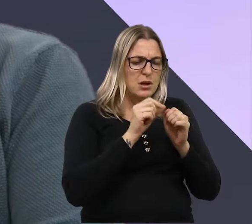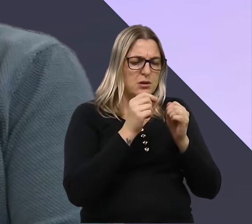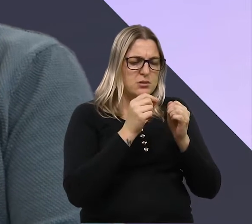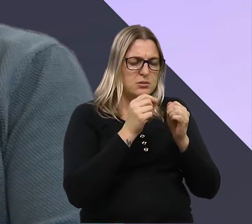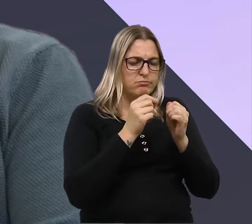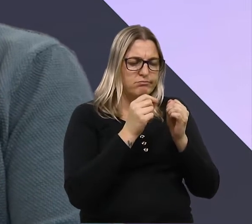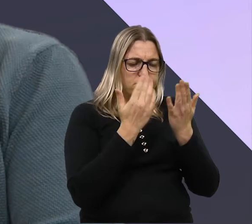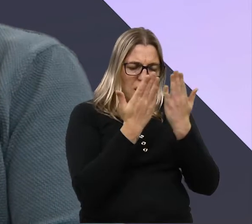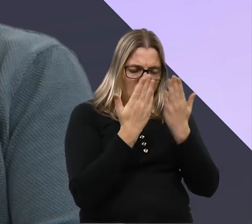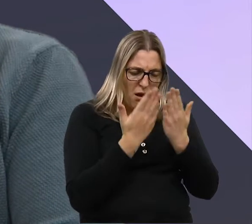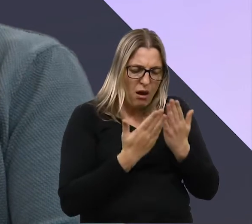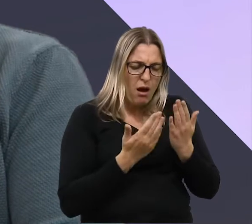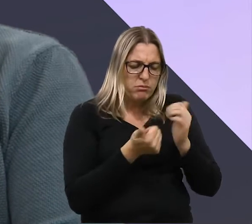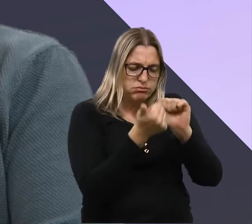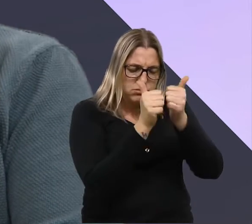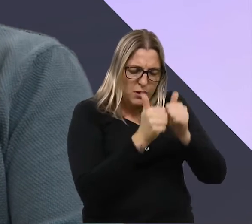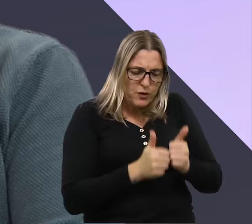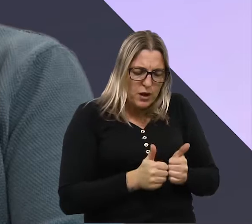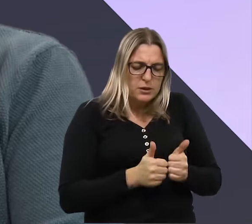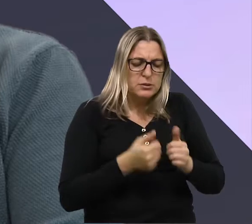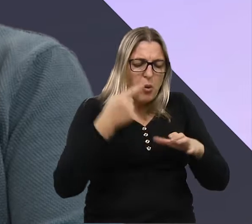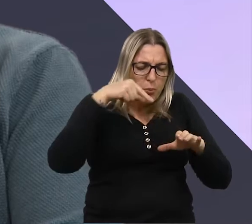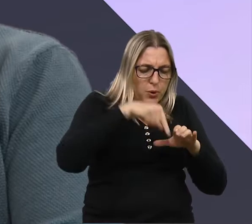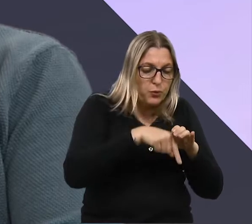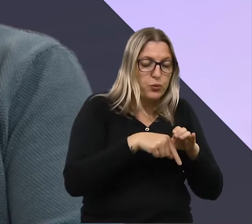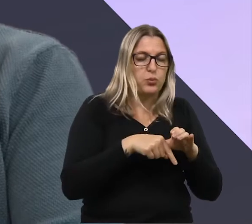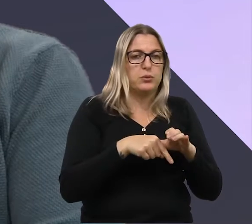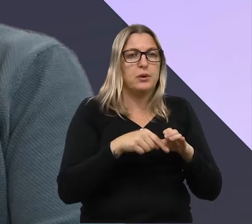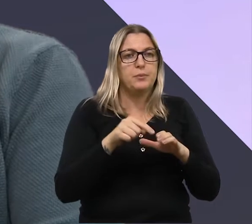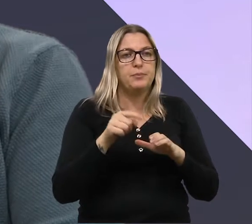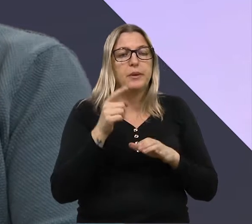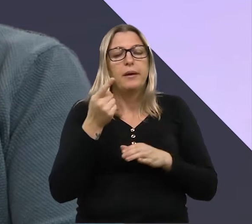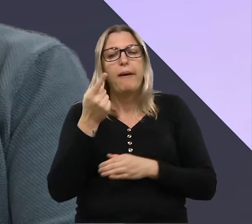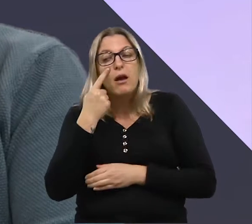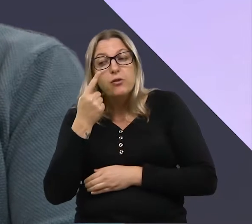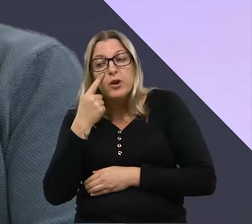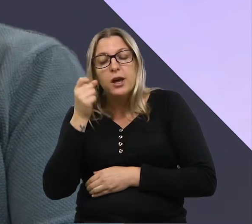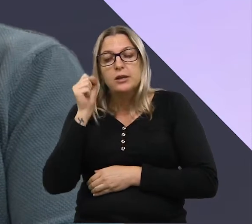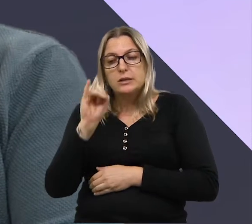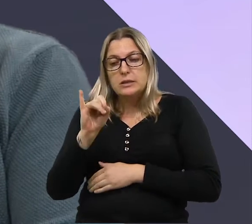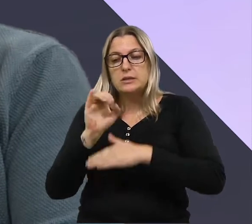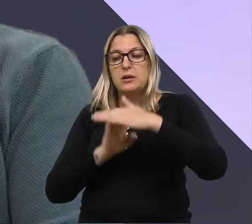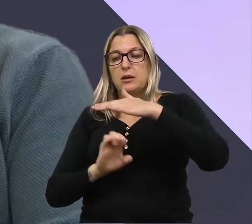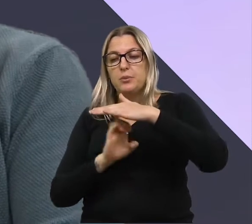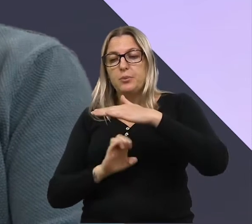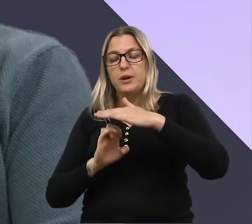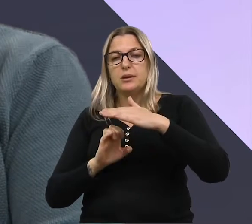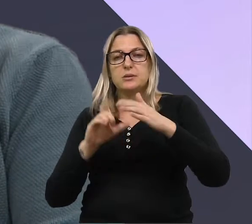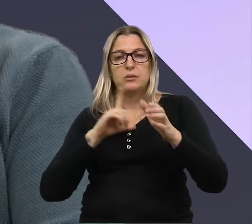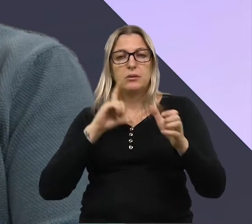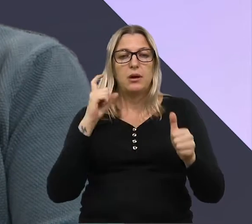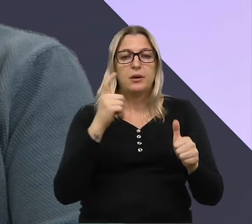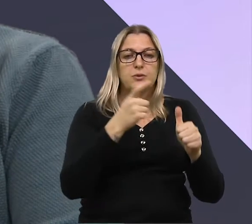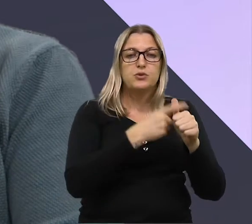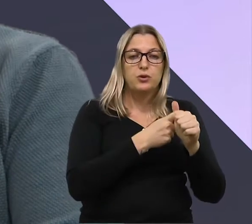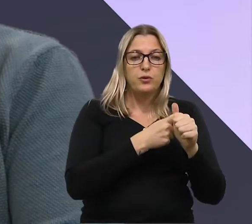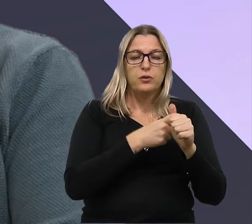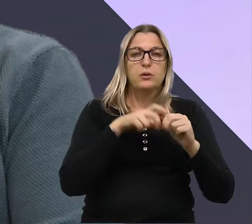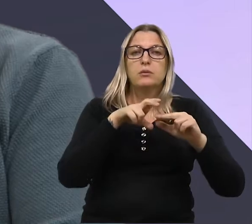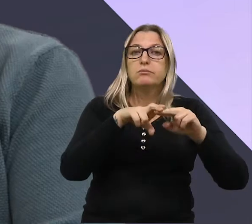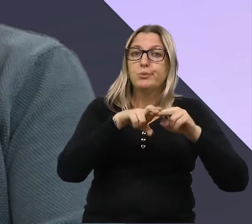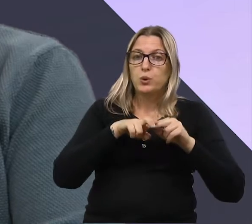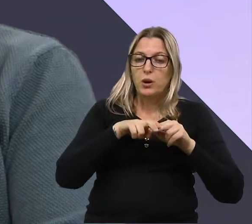profunda para ver as empresas que estão inadimplente hoje se foi decorrência dupla do ano de